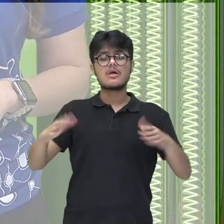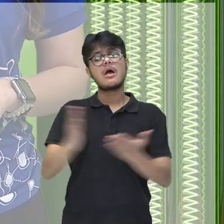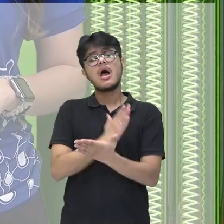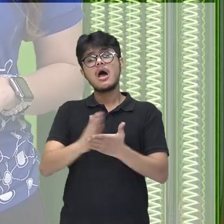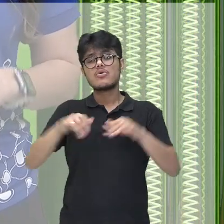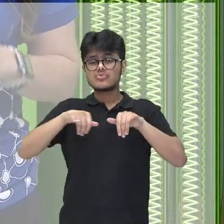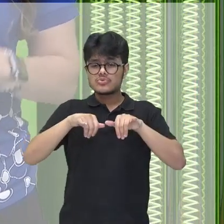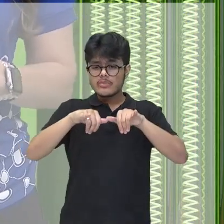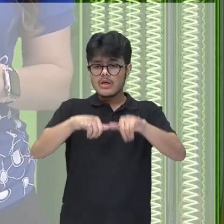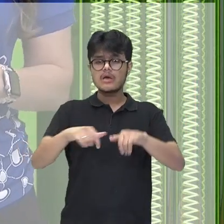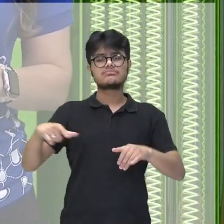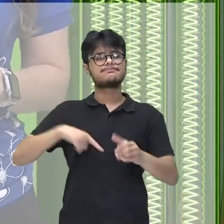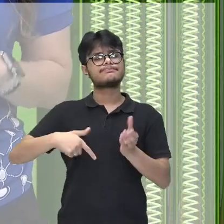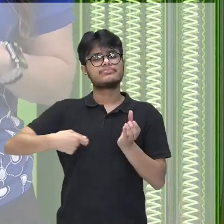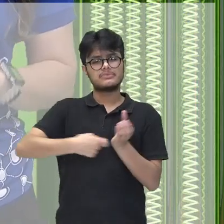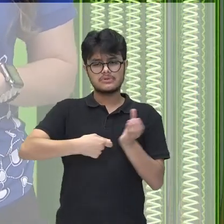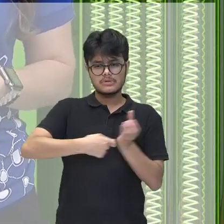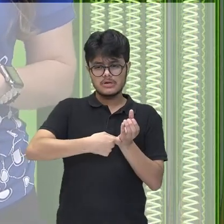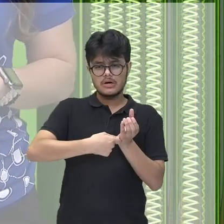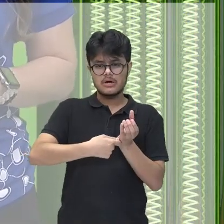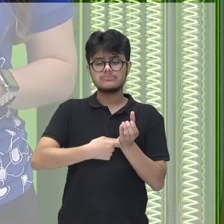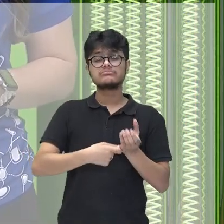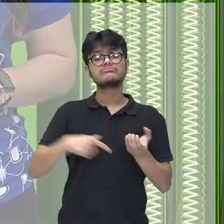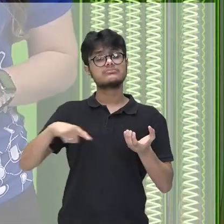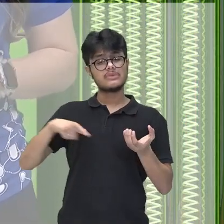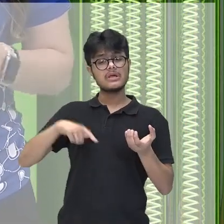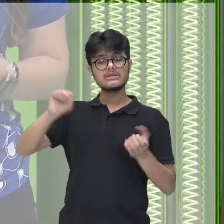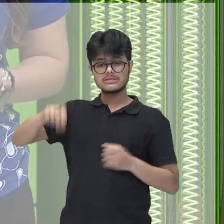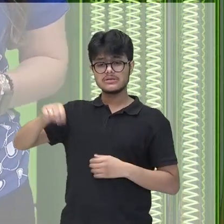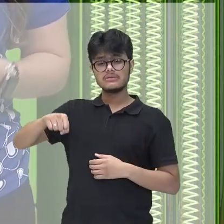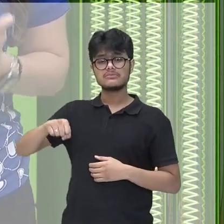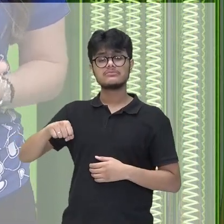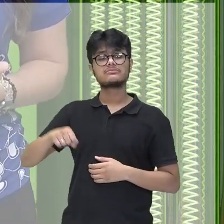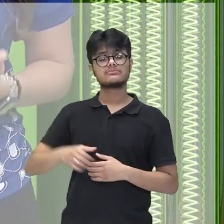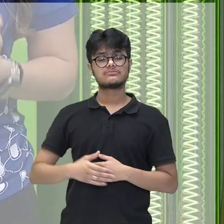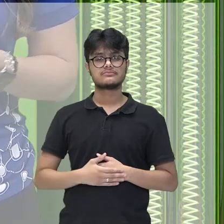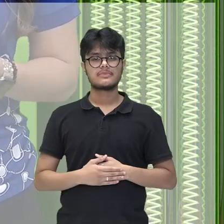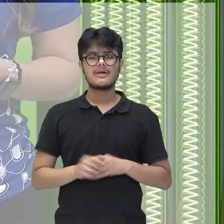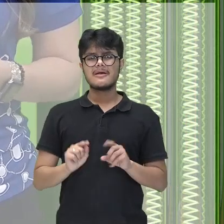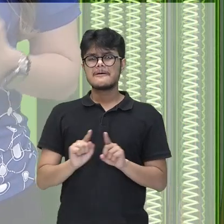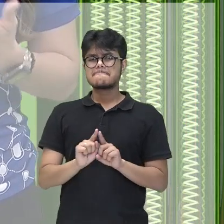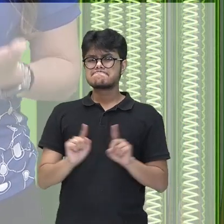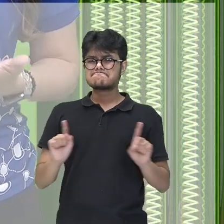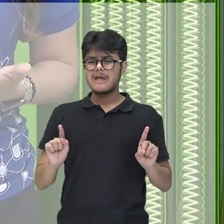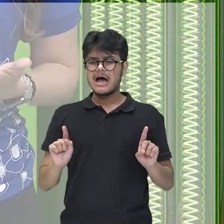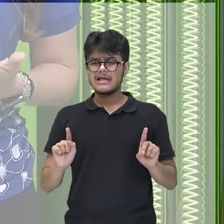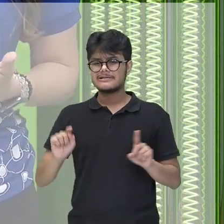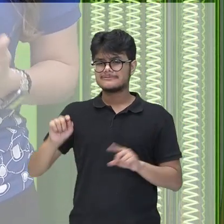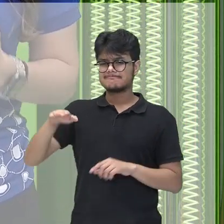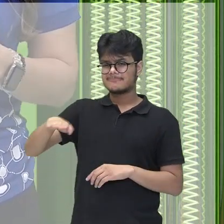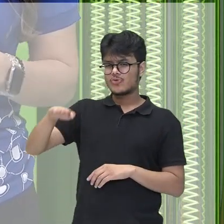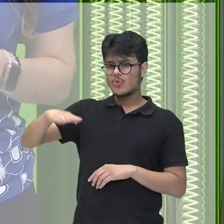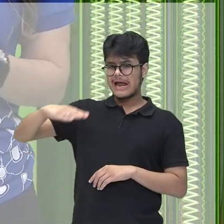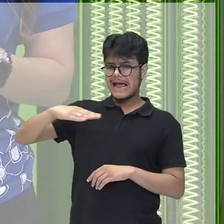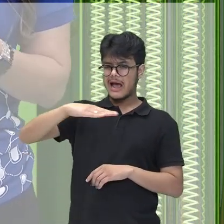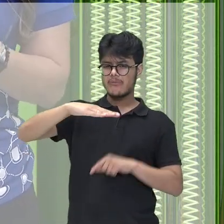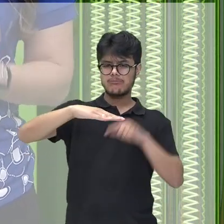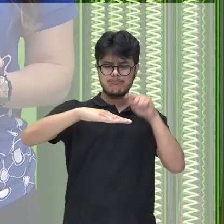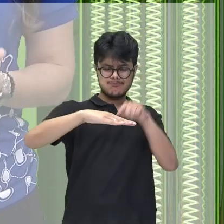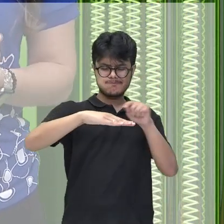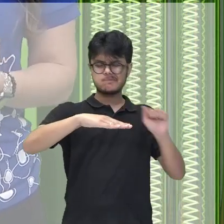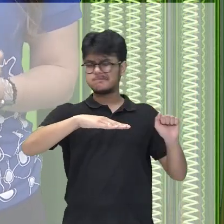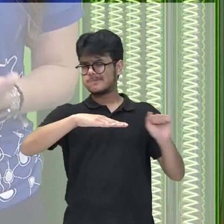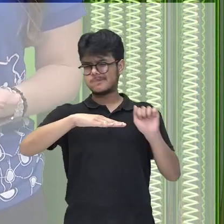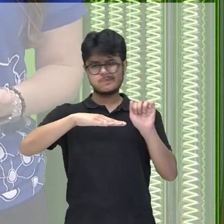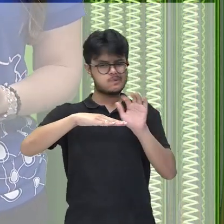supermercados grandes. Isso já existe, já é uma realidade. Porém, o preço desses carros totalmente elétricos ainda é algo